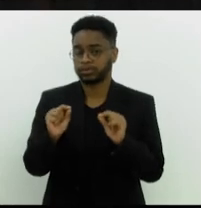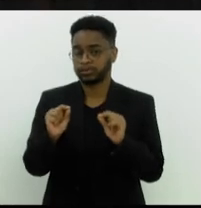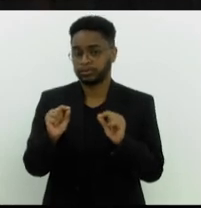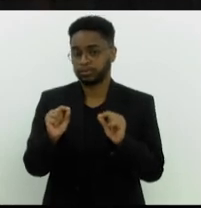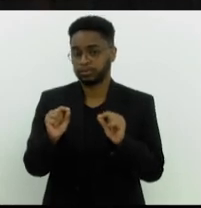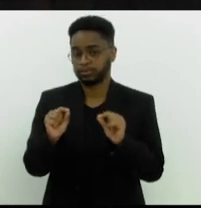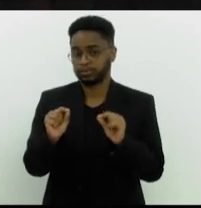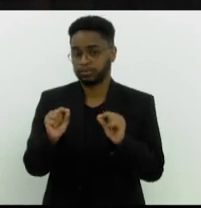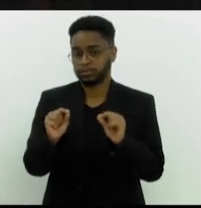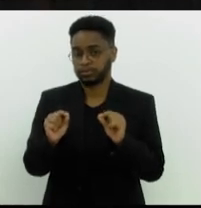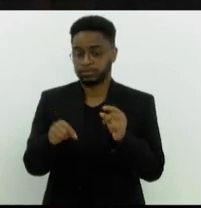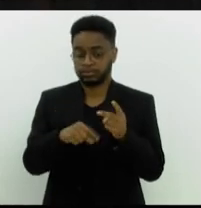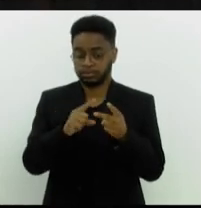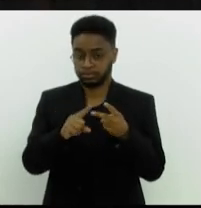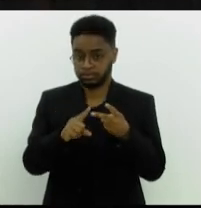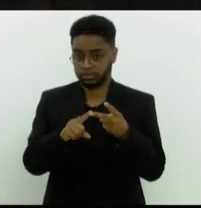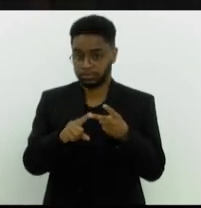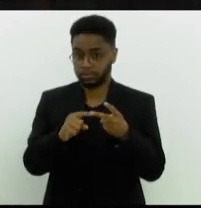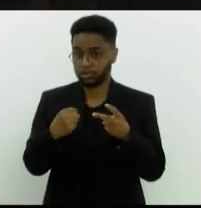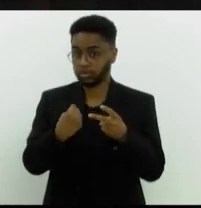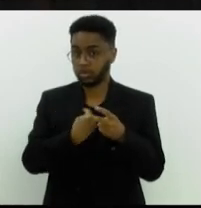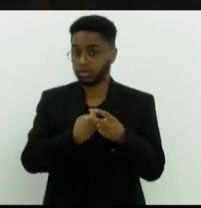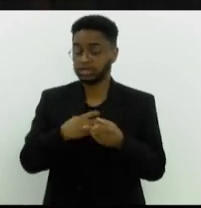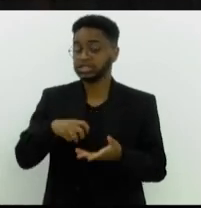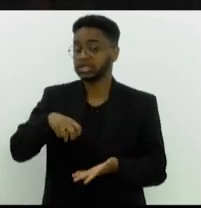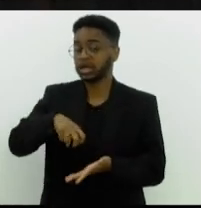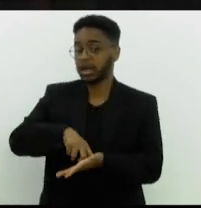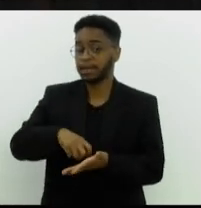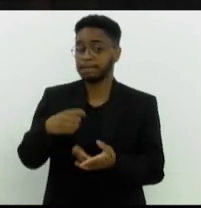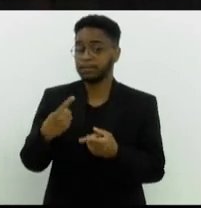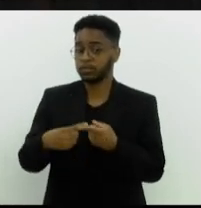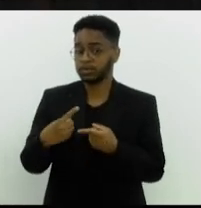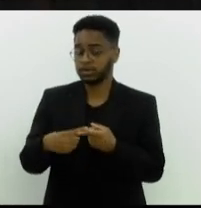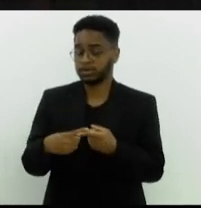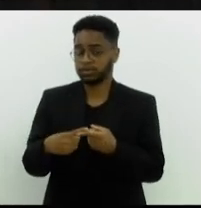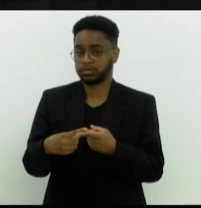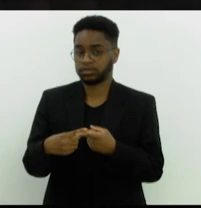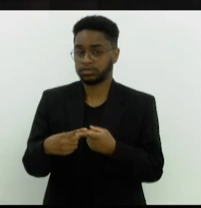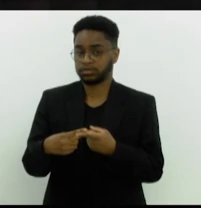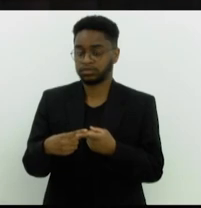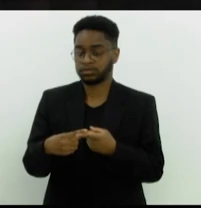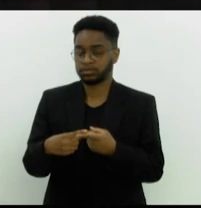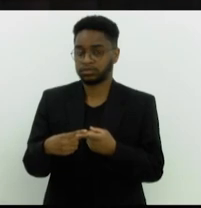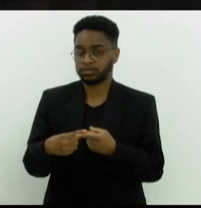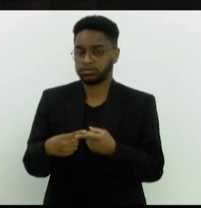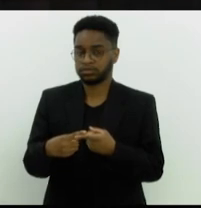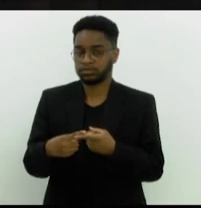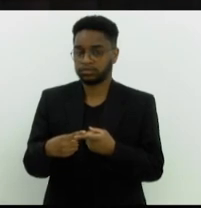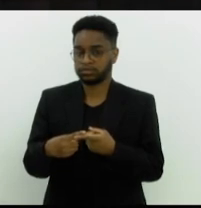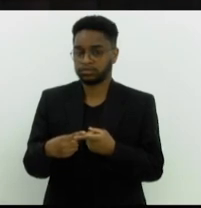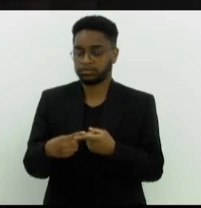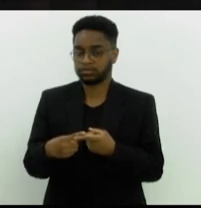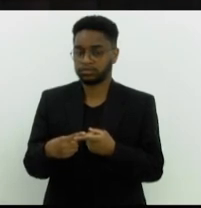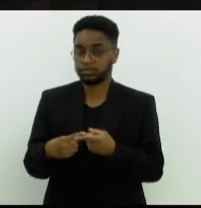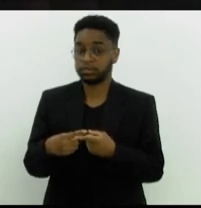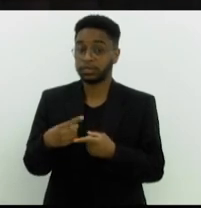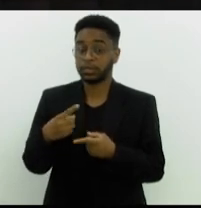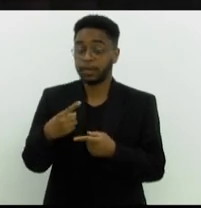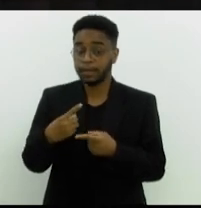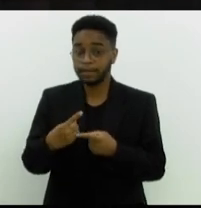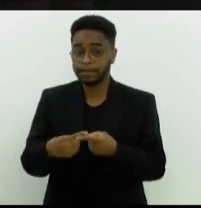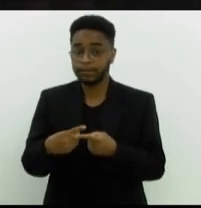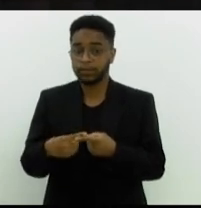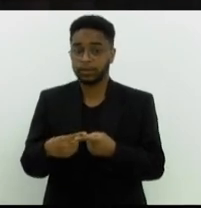Segundo ponto pelo qual fomos punidos, foi porque os mais